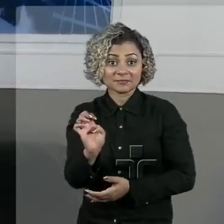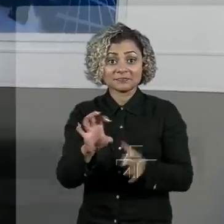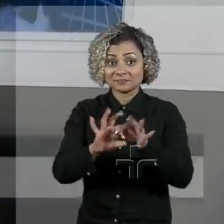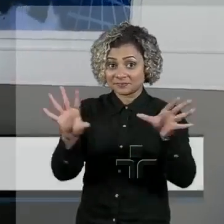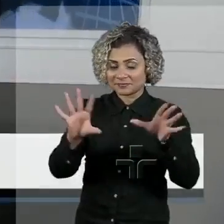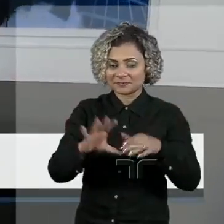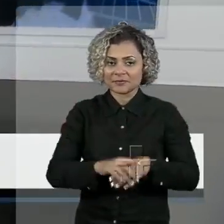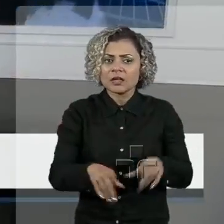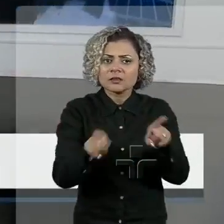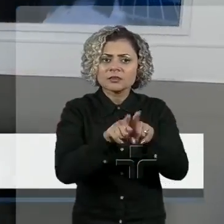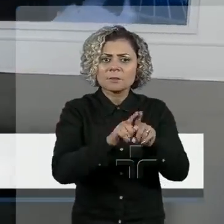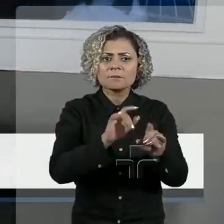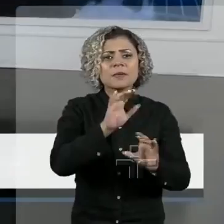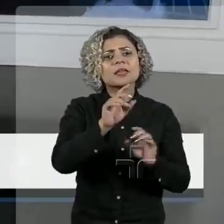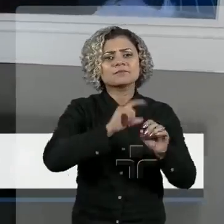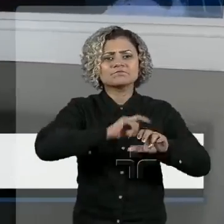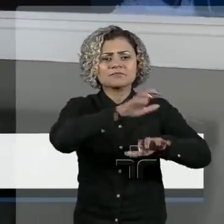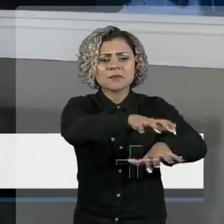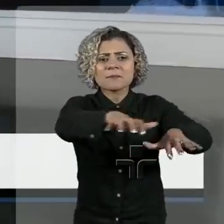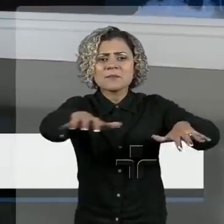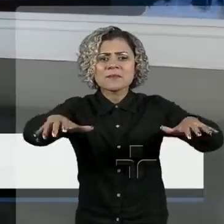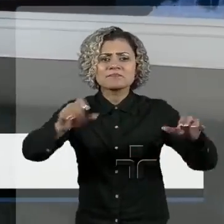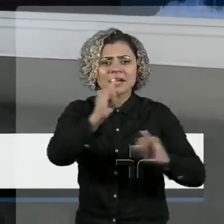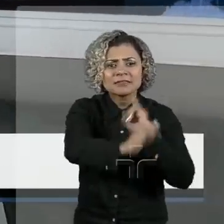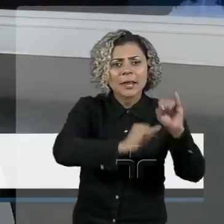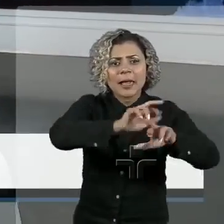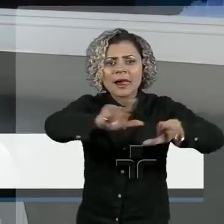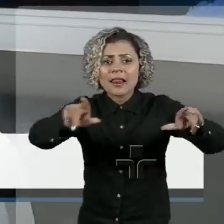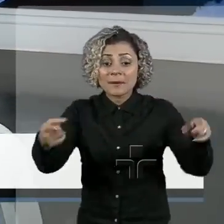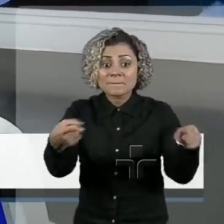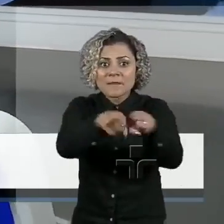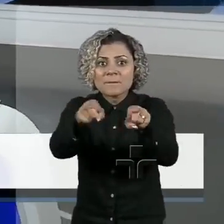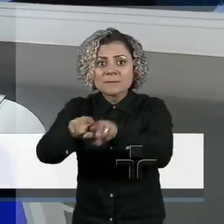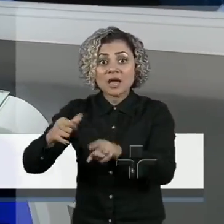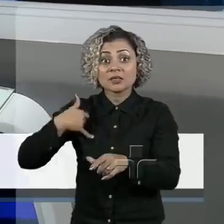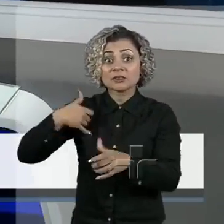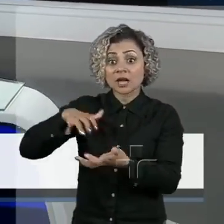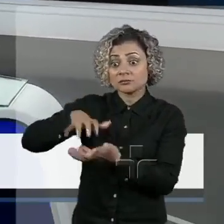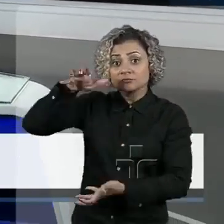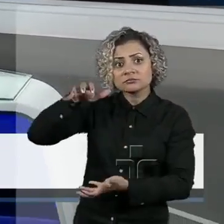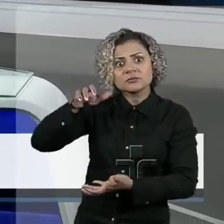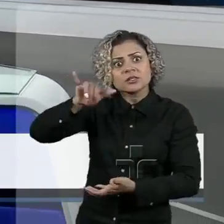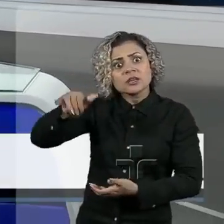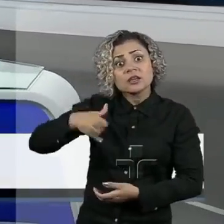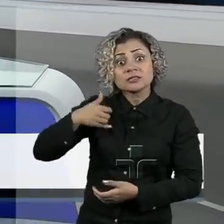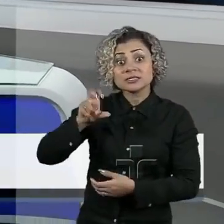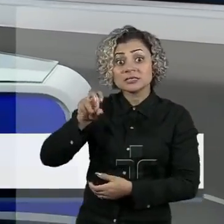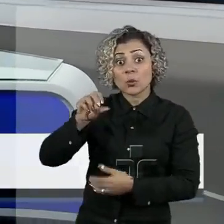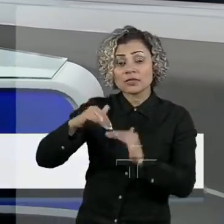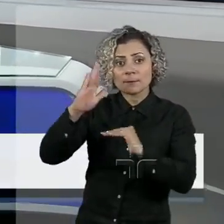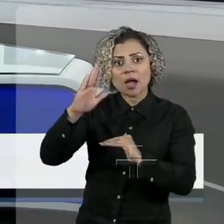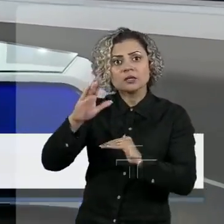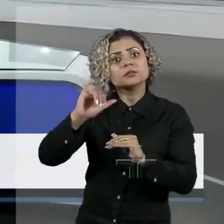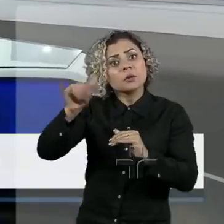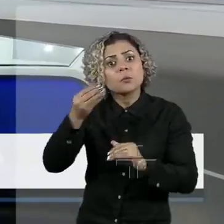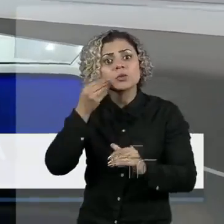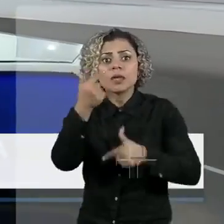E plataformas e espaços conectam pessoas com mais de 50 anos para oportunidades de emprego